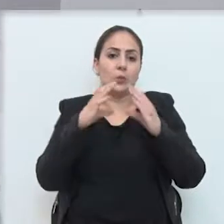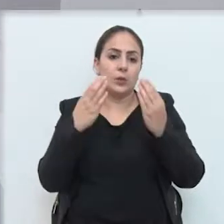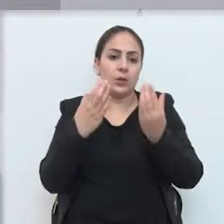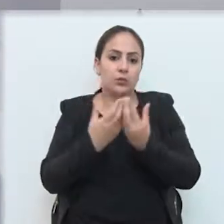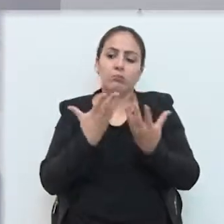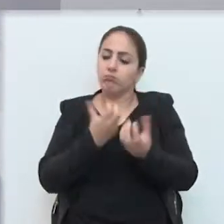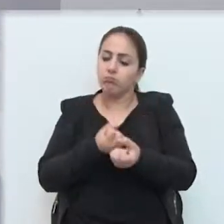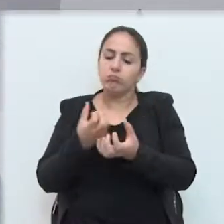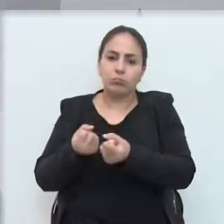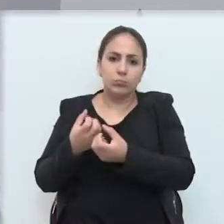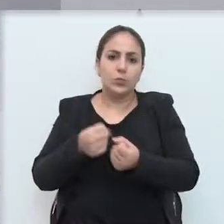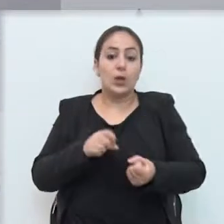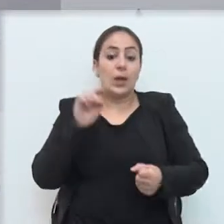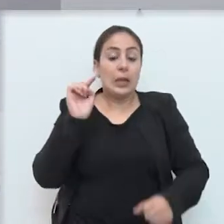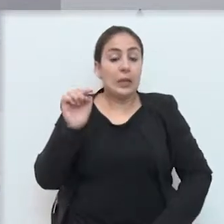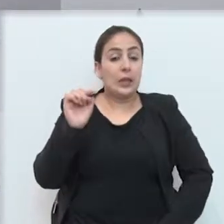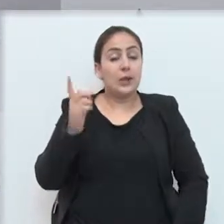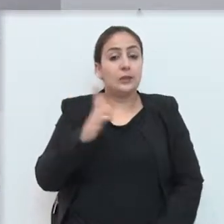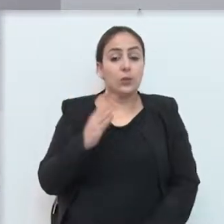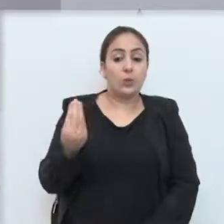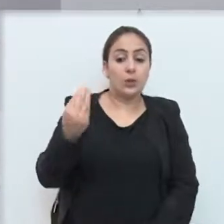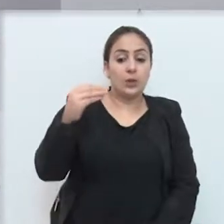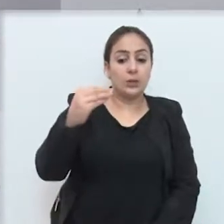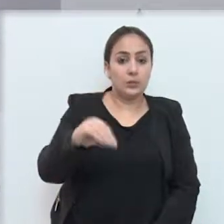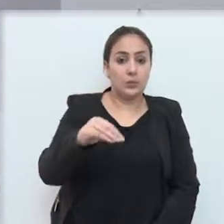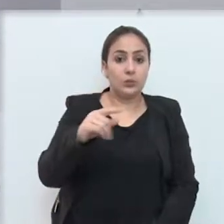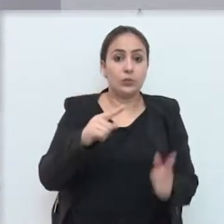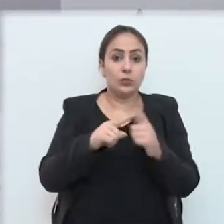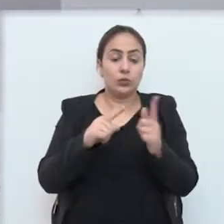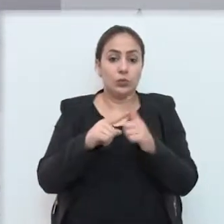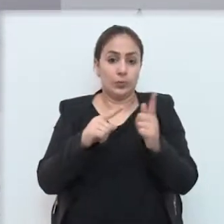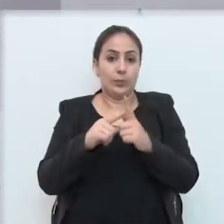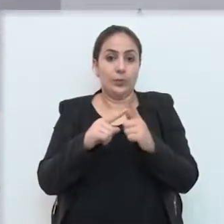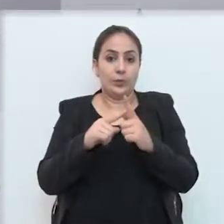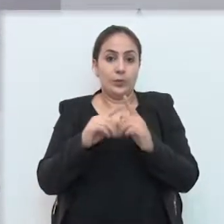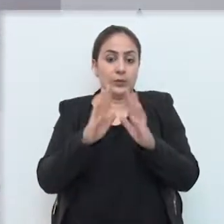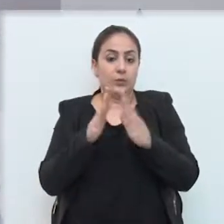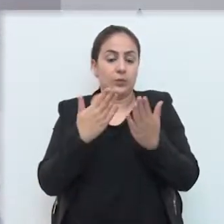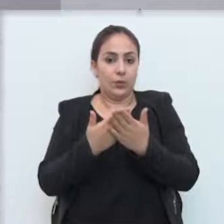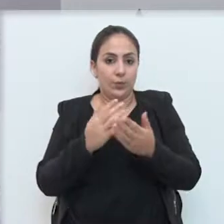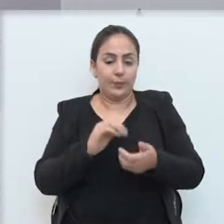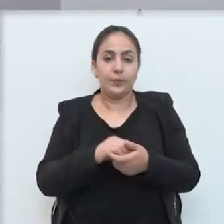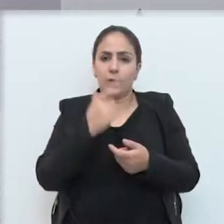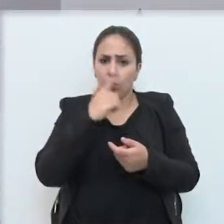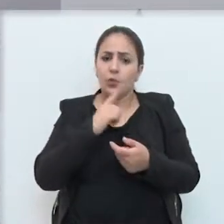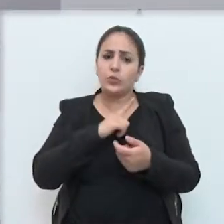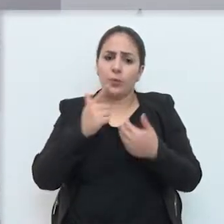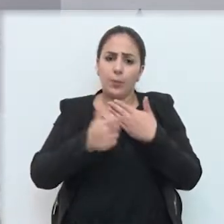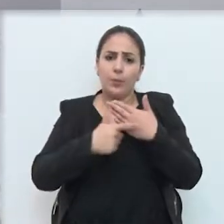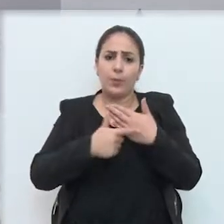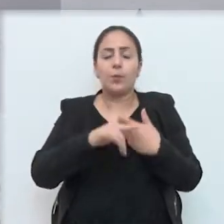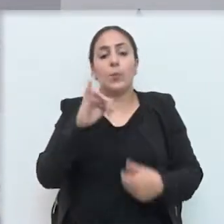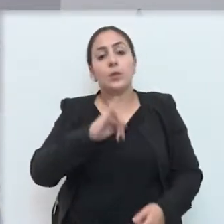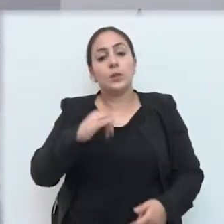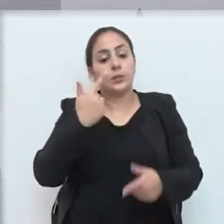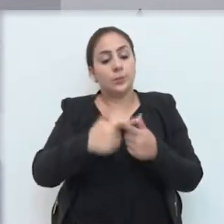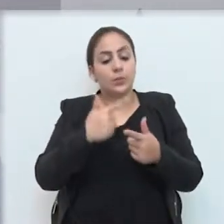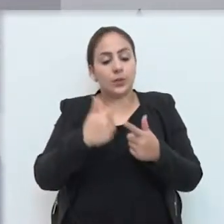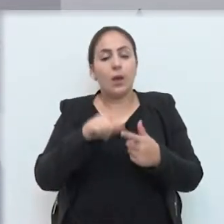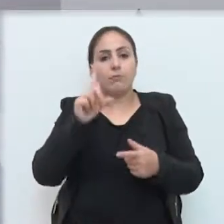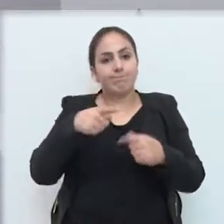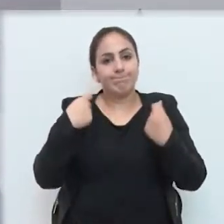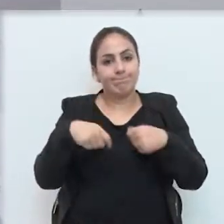totalidade, aceitou que lá fosse instalado esse tipo de empreendimento. Acho que cumpre um papel importante